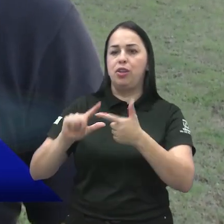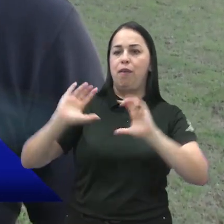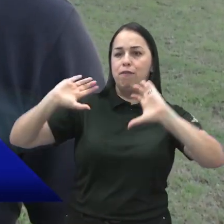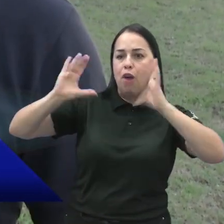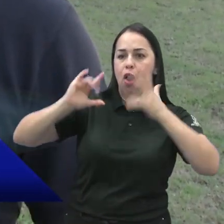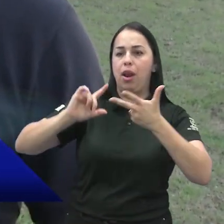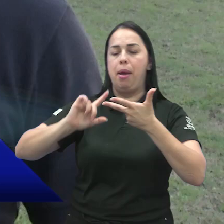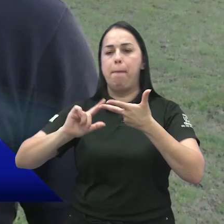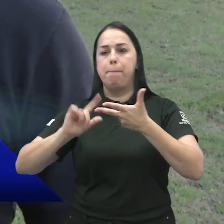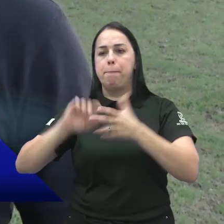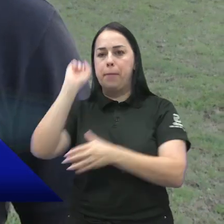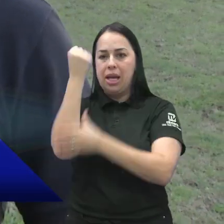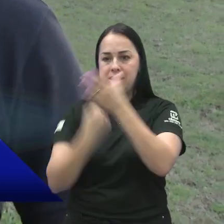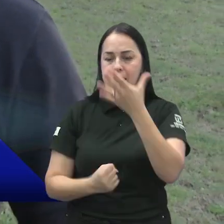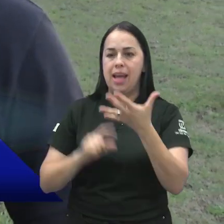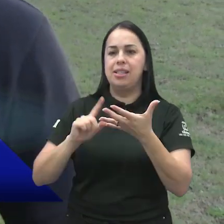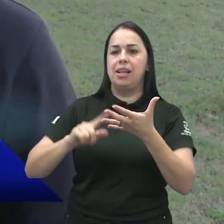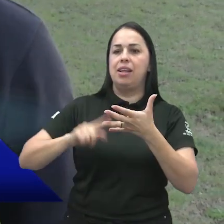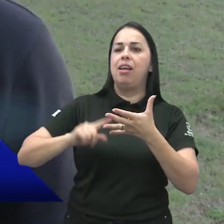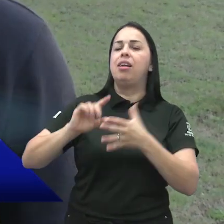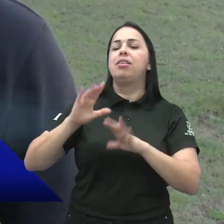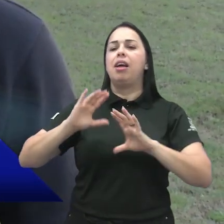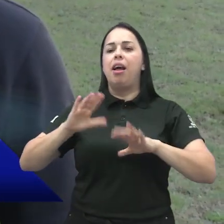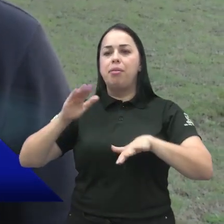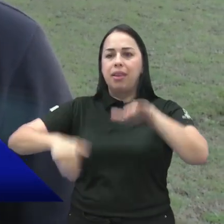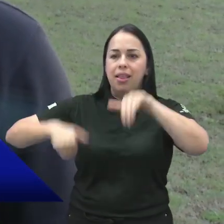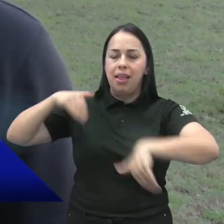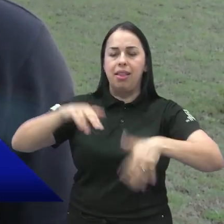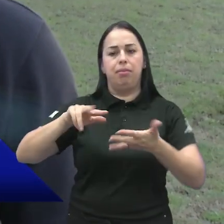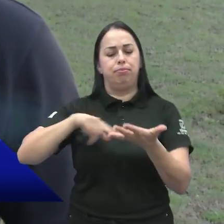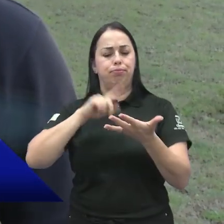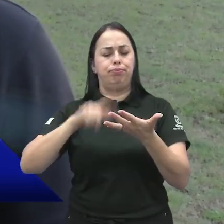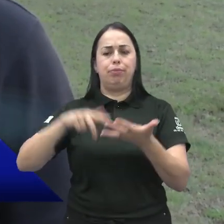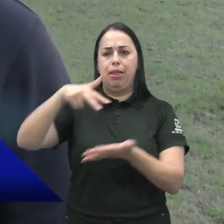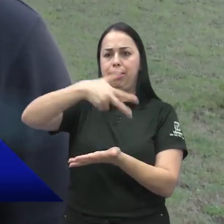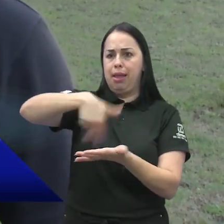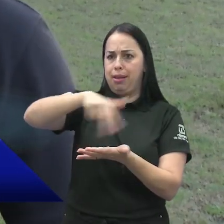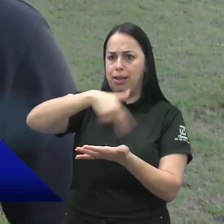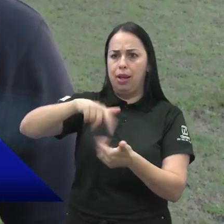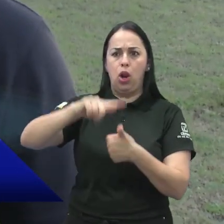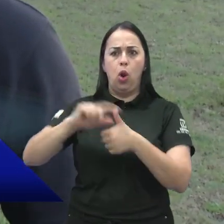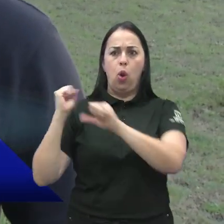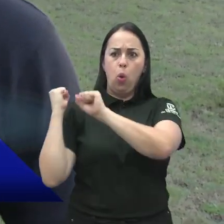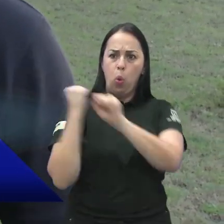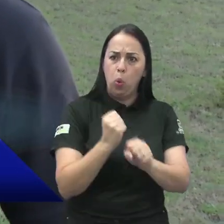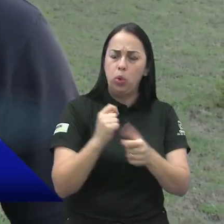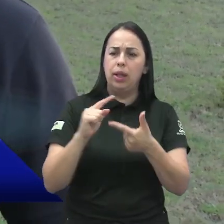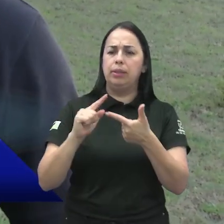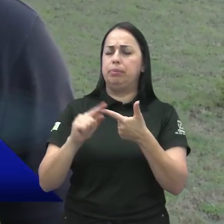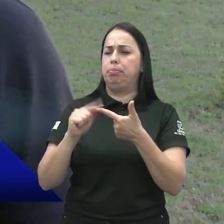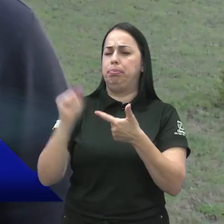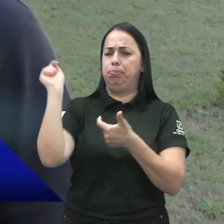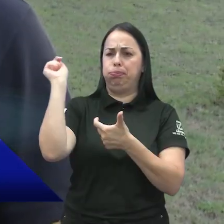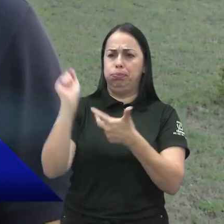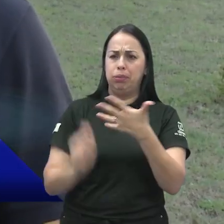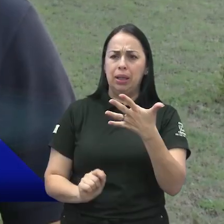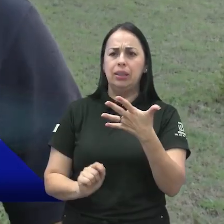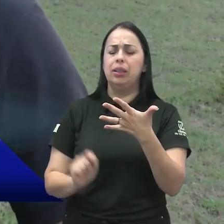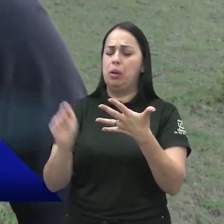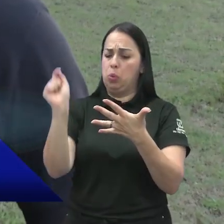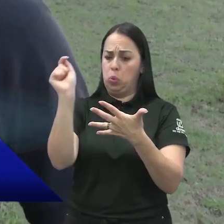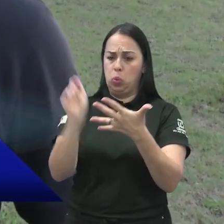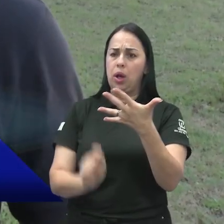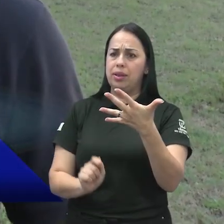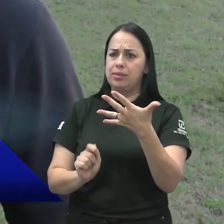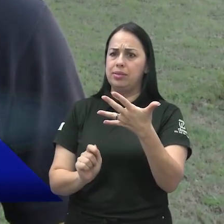vôlei, basquete, natação, esportes de salão como ginástica, dança, lutas, artes marciais, né? Então,